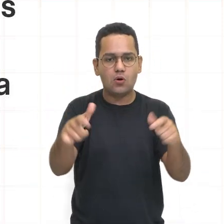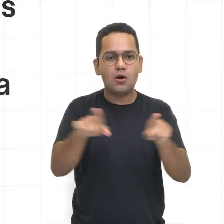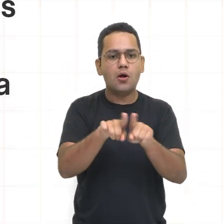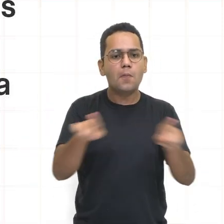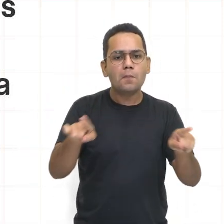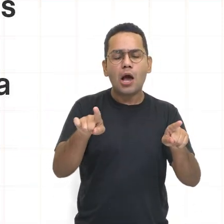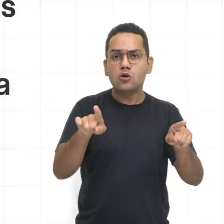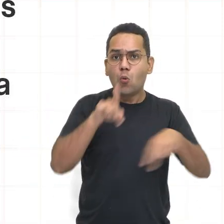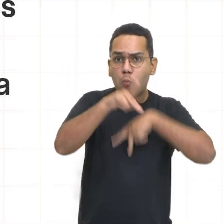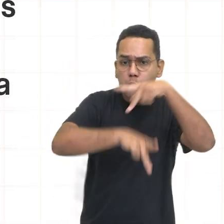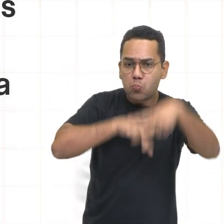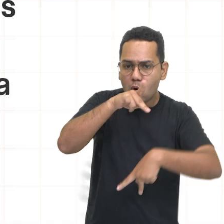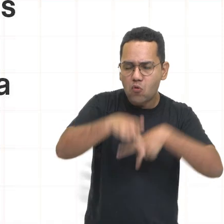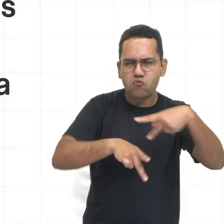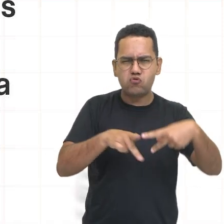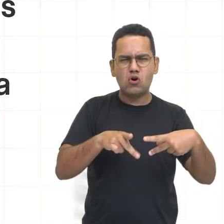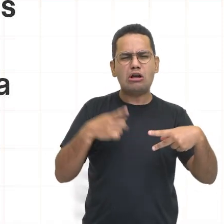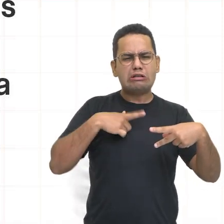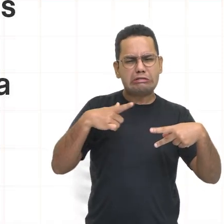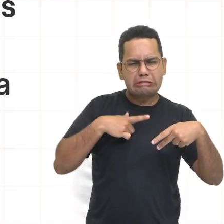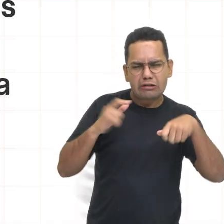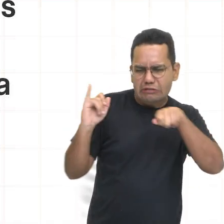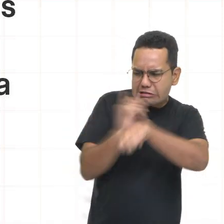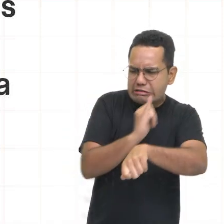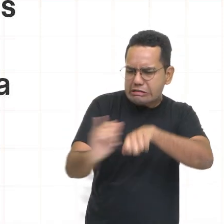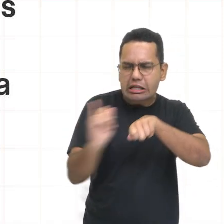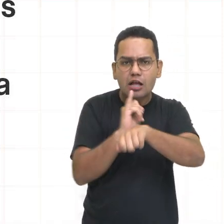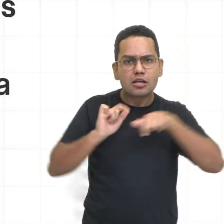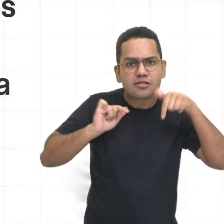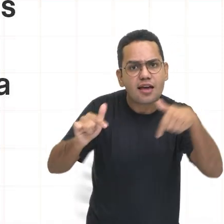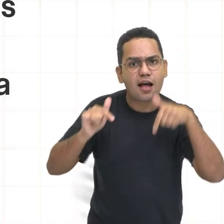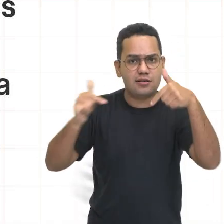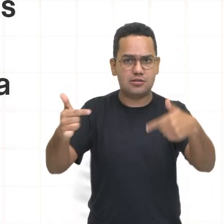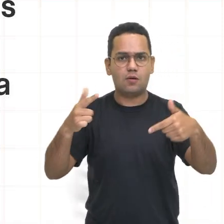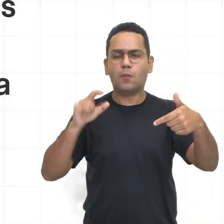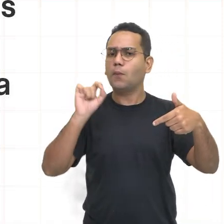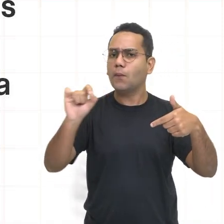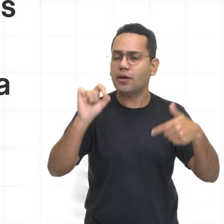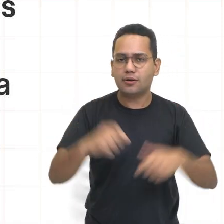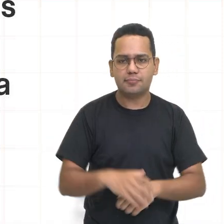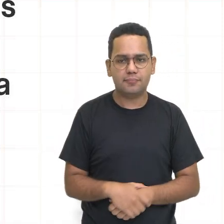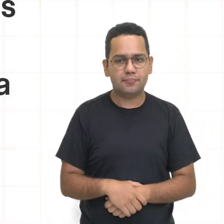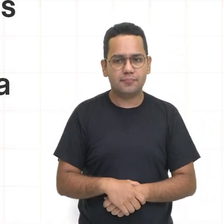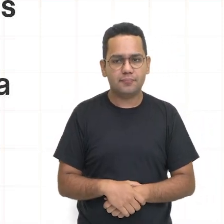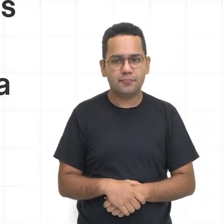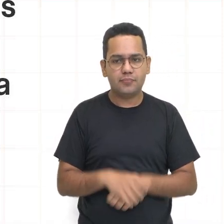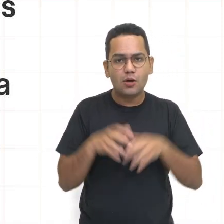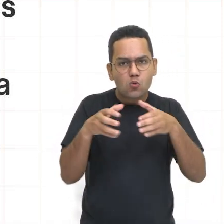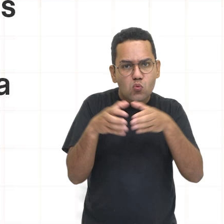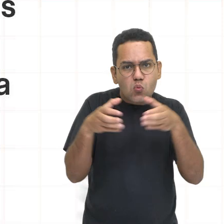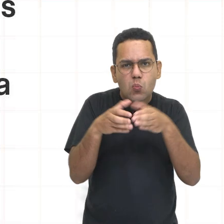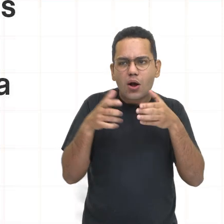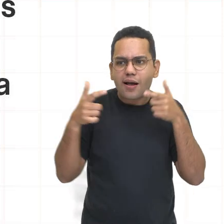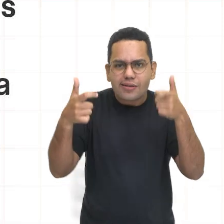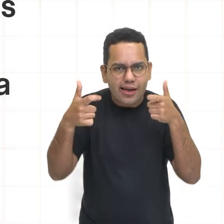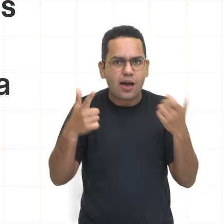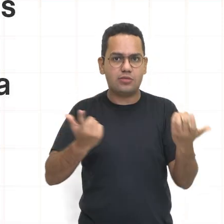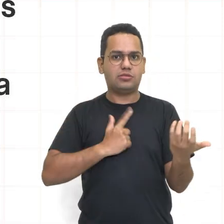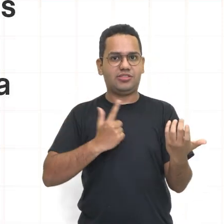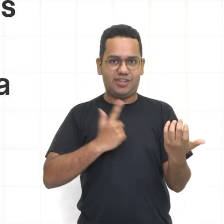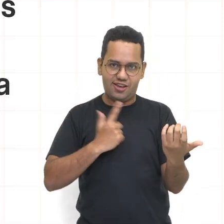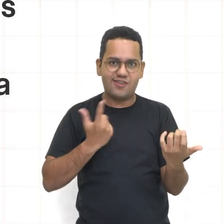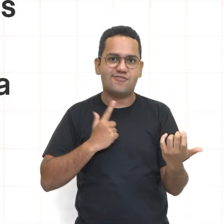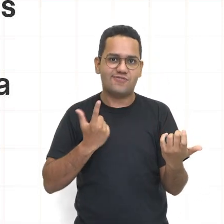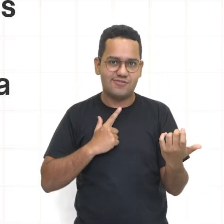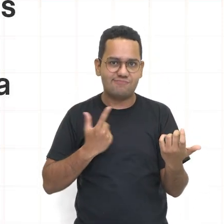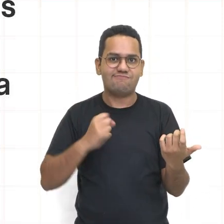população resistiu, utilizando táticas de guerrilha. Táticas de guerrilha são pequenos grupos de guerra, certo? São pequenas